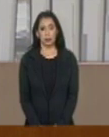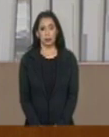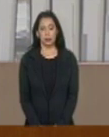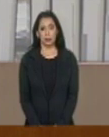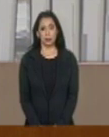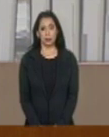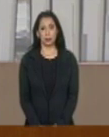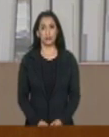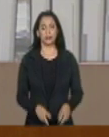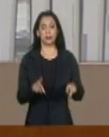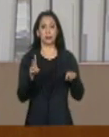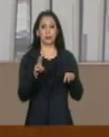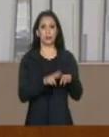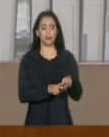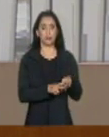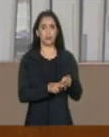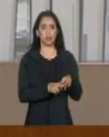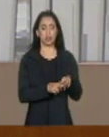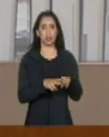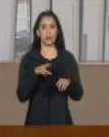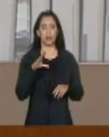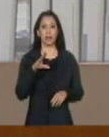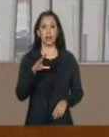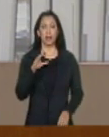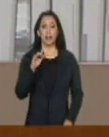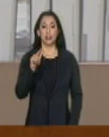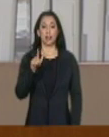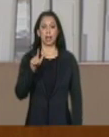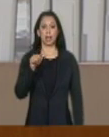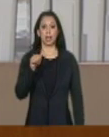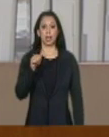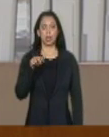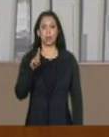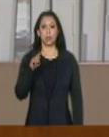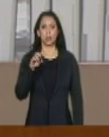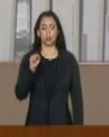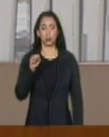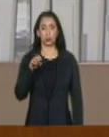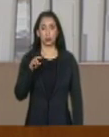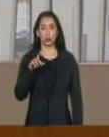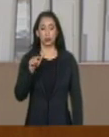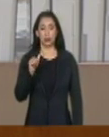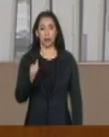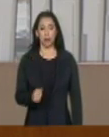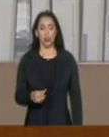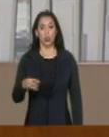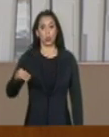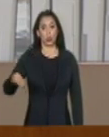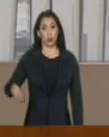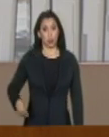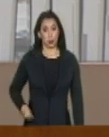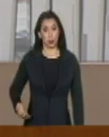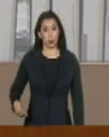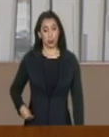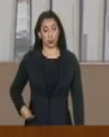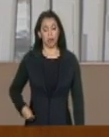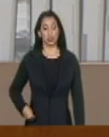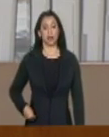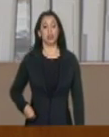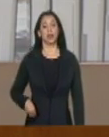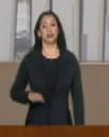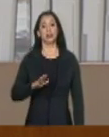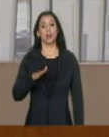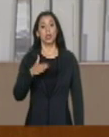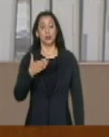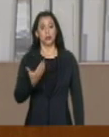na prisão uma cláusula pétrea. Na culpabilidade, enquanto